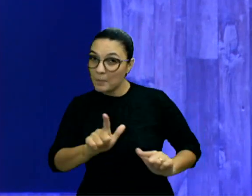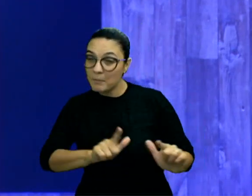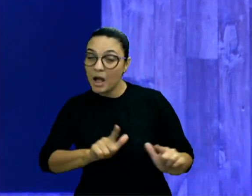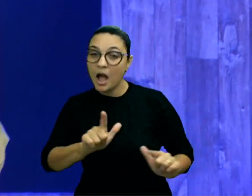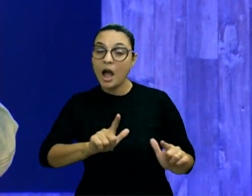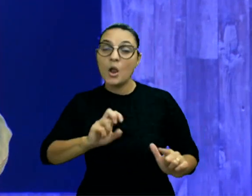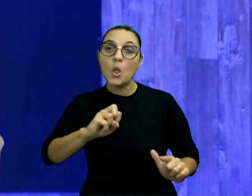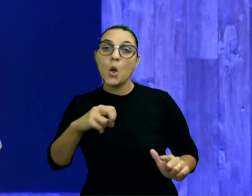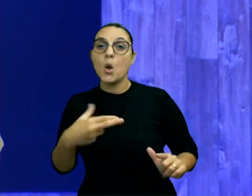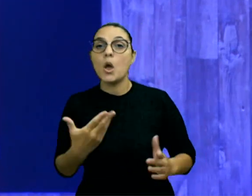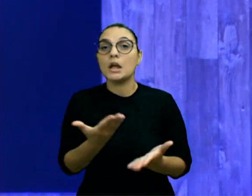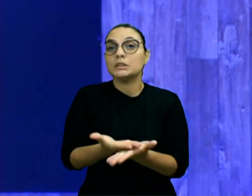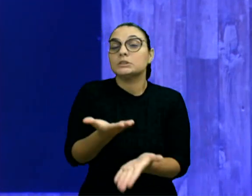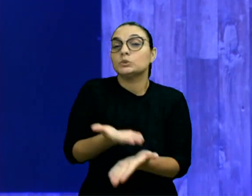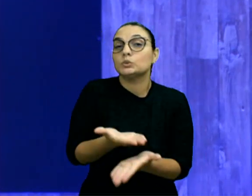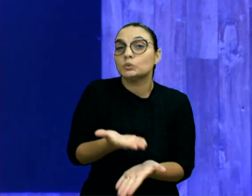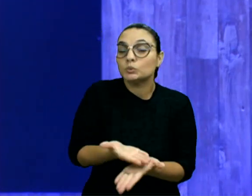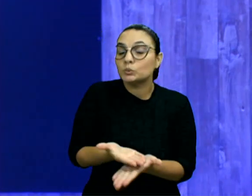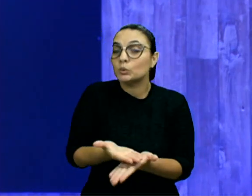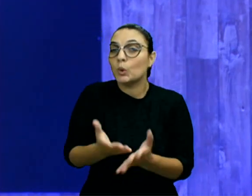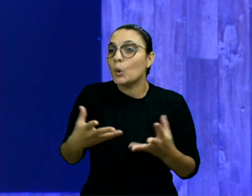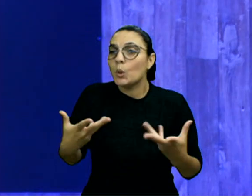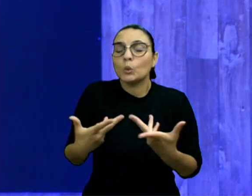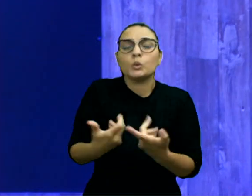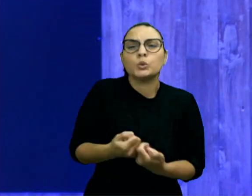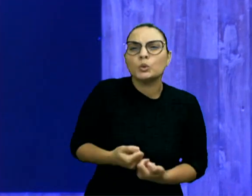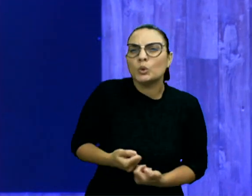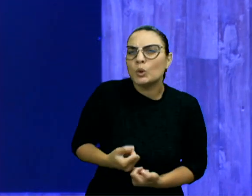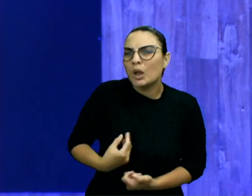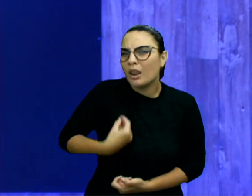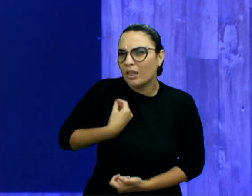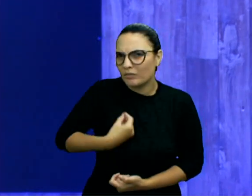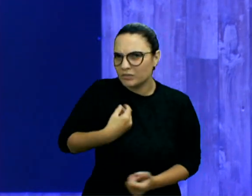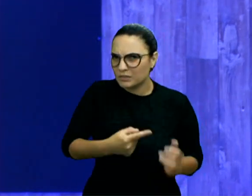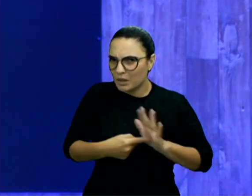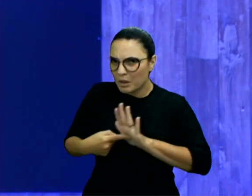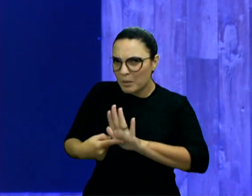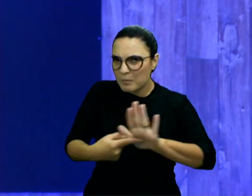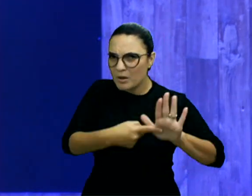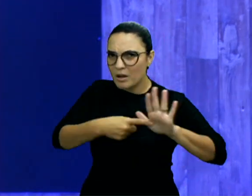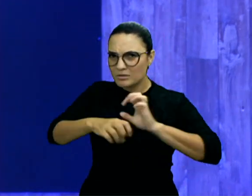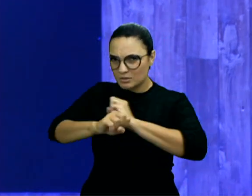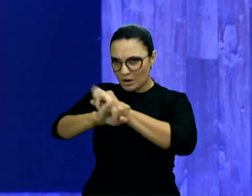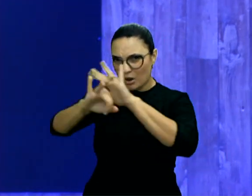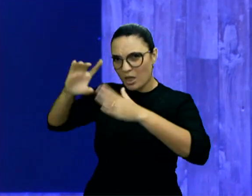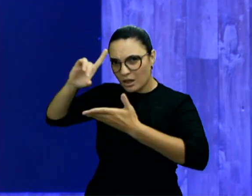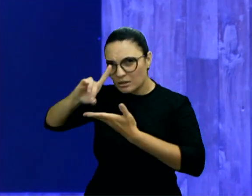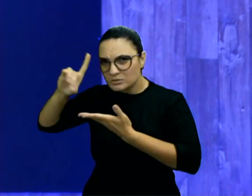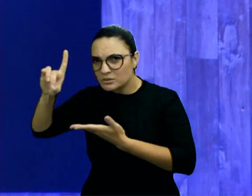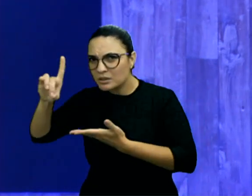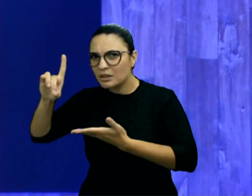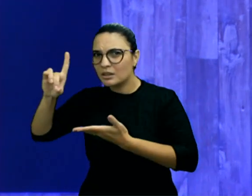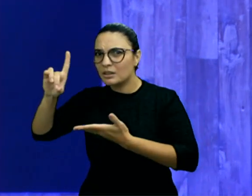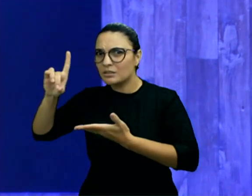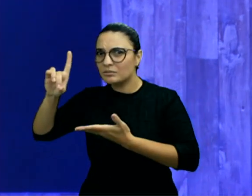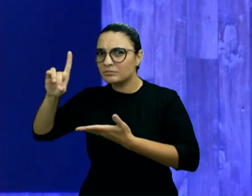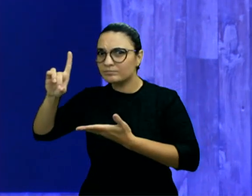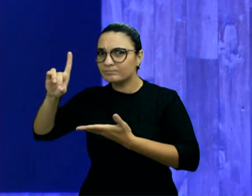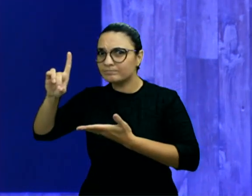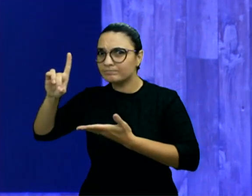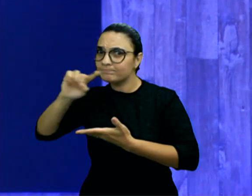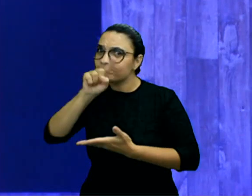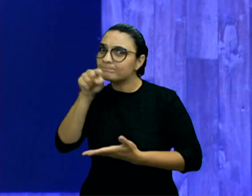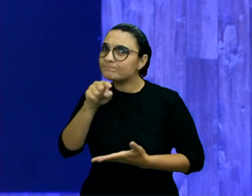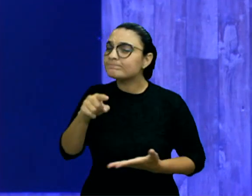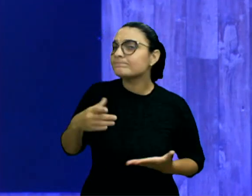nos momentos cruciais, aí onde nós podemos resplandecer a glória de Deus, nós temos feito isso?